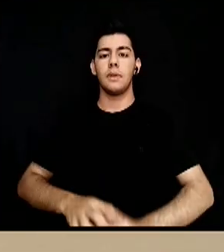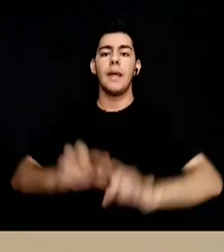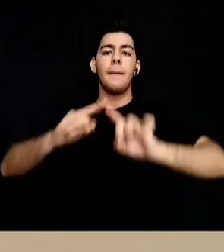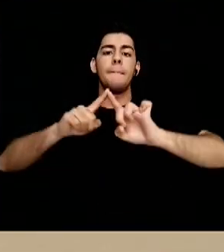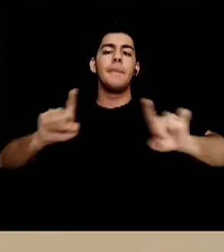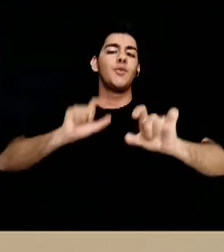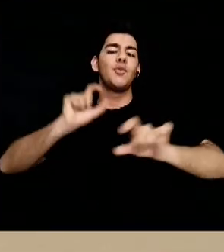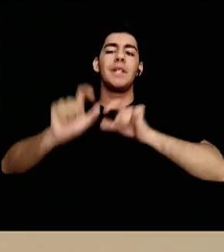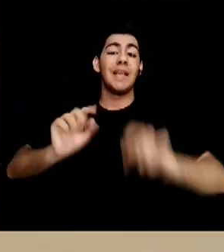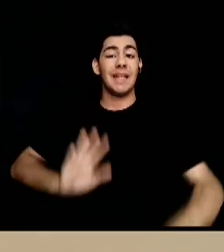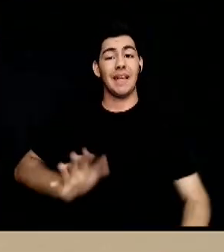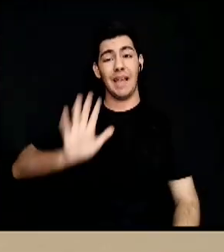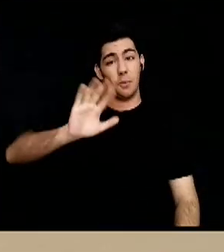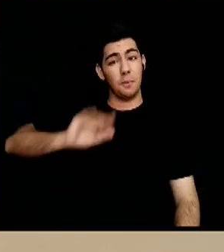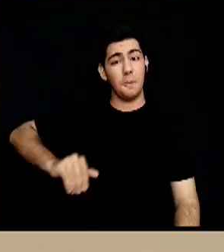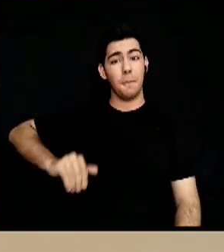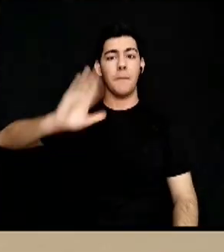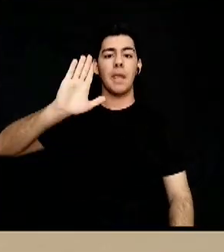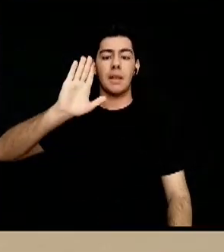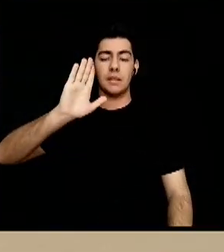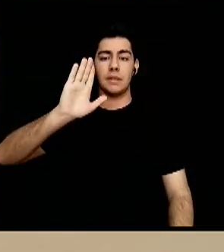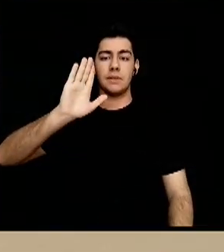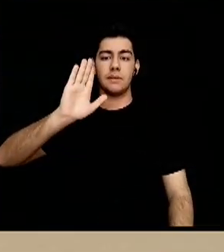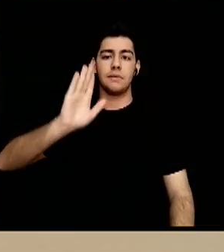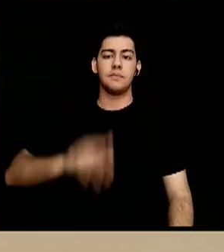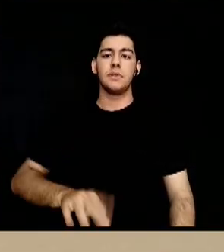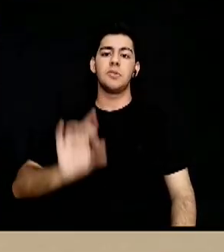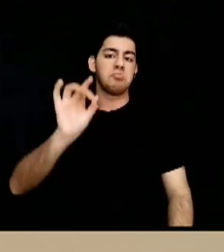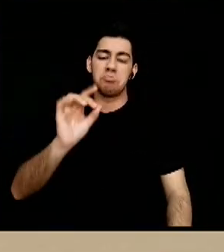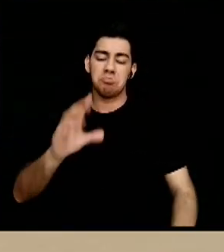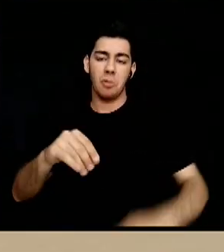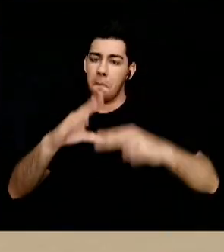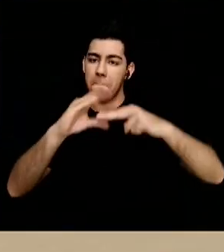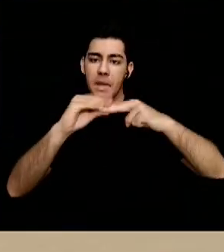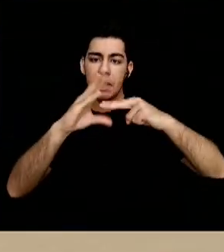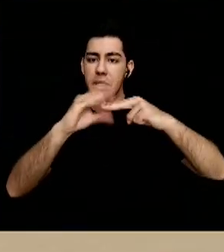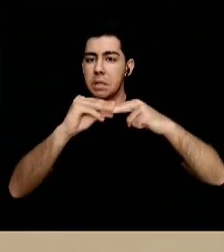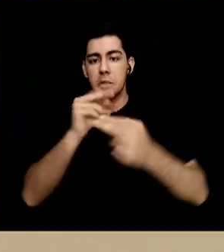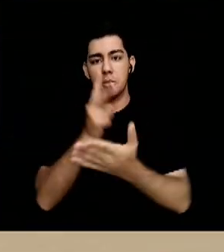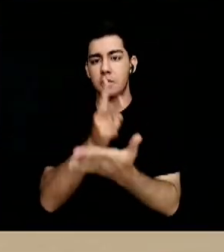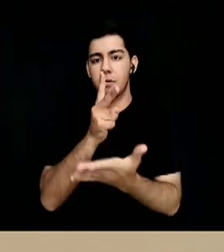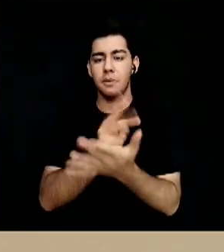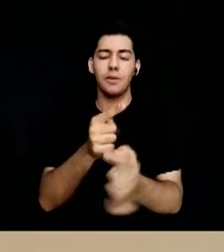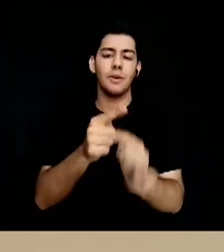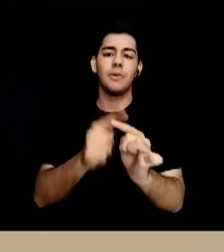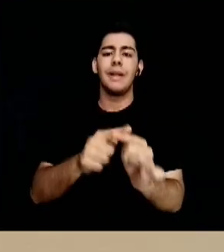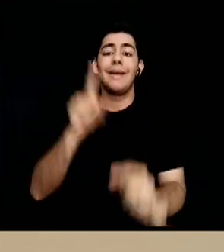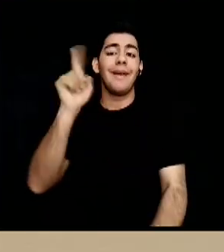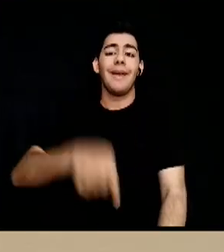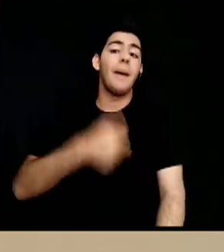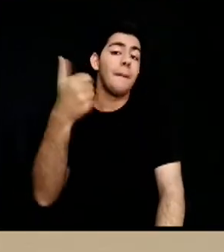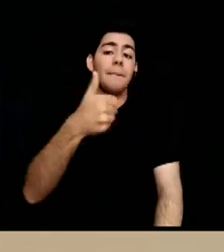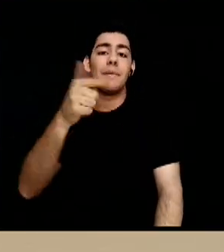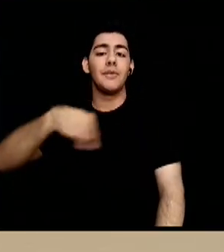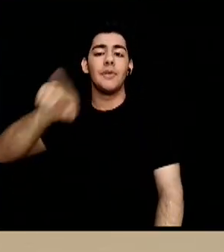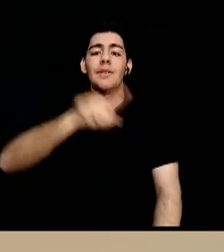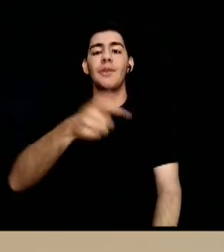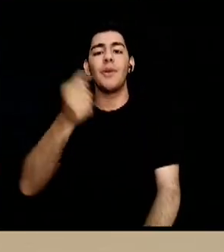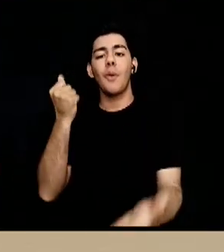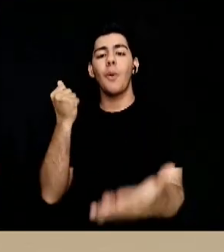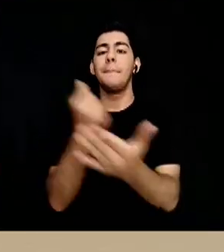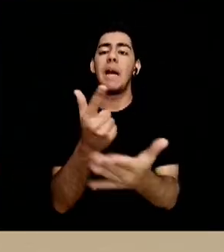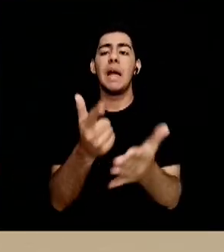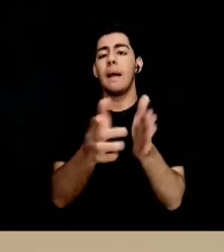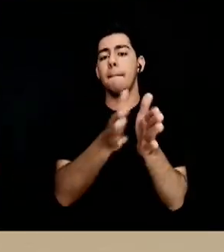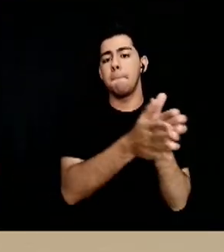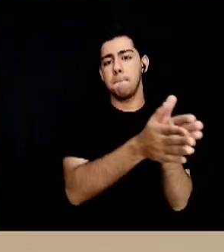mais aqui seriam os pincéis, né? Mas é a primeira vez que você vai comprar. Sim, é um investimento, né?